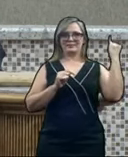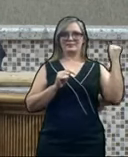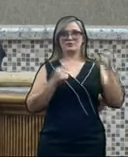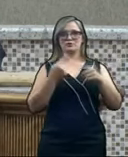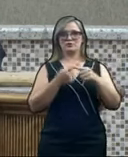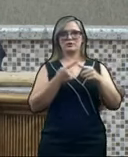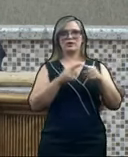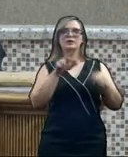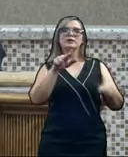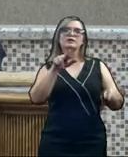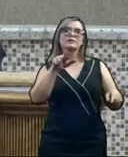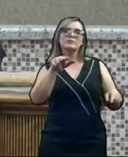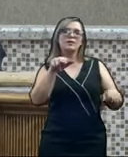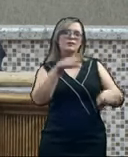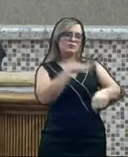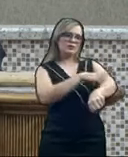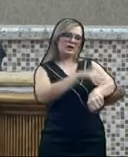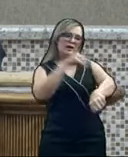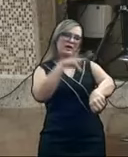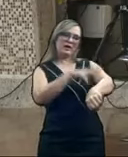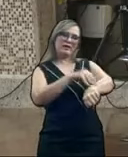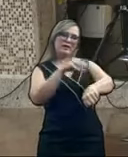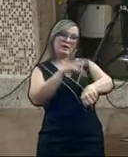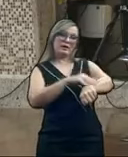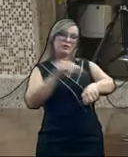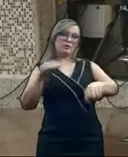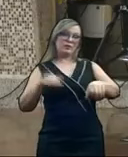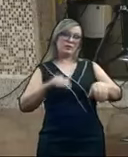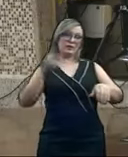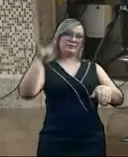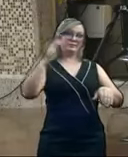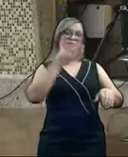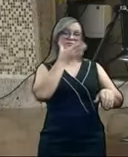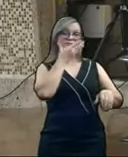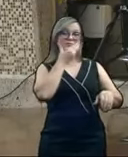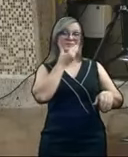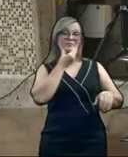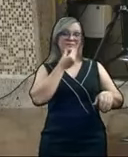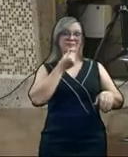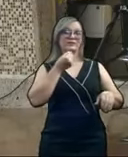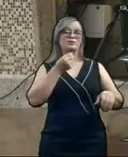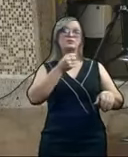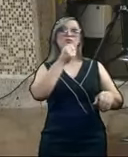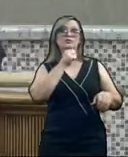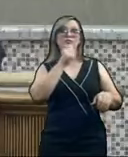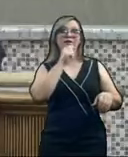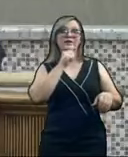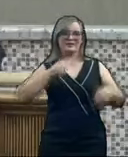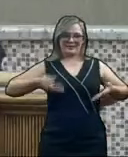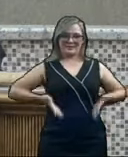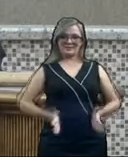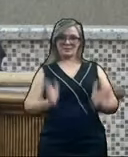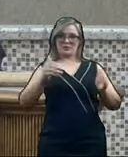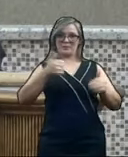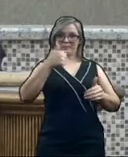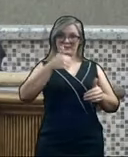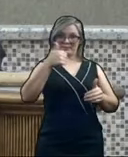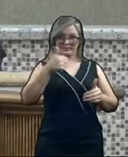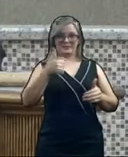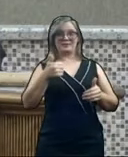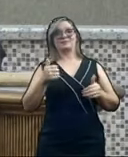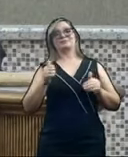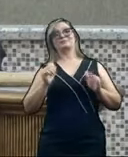e é isso alguns spontam mais na vida e prosperam e carrega a família e ajuda